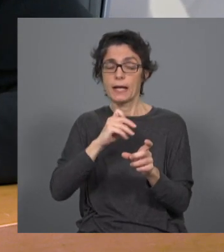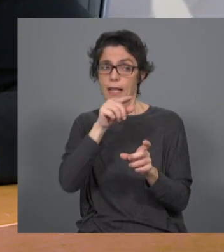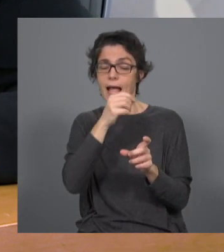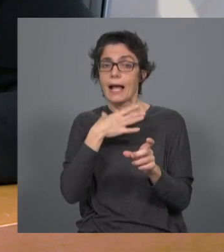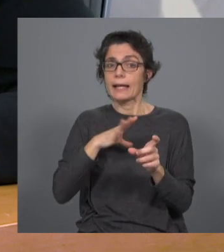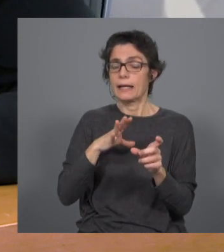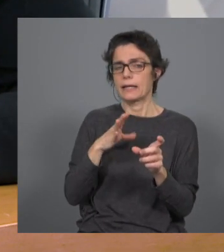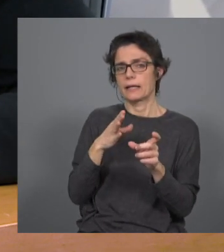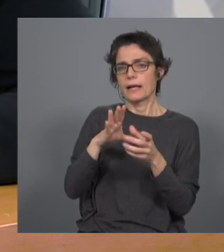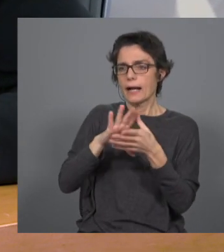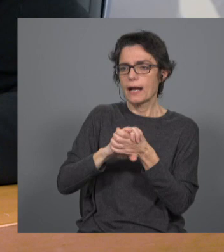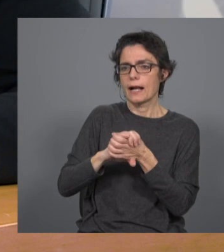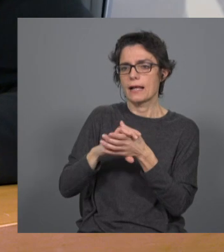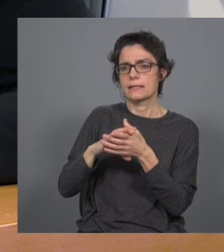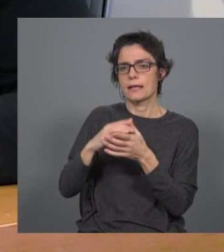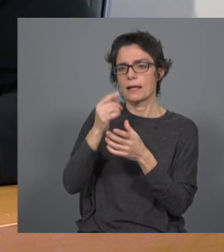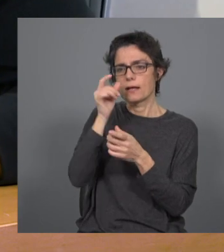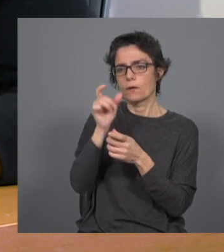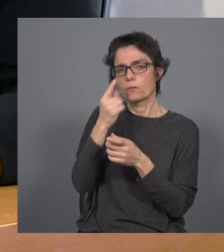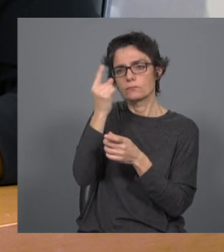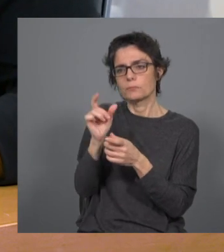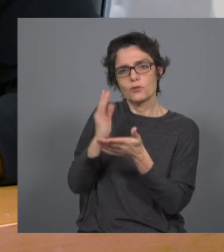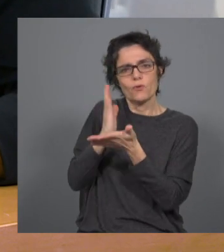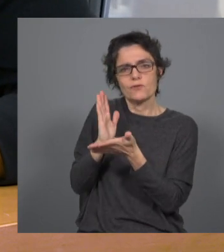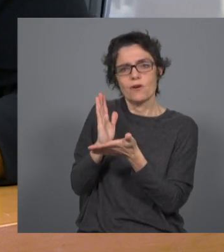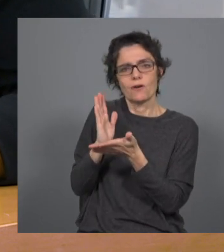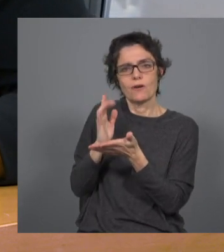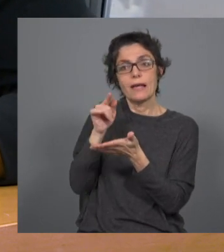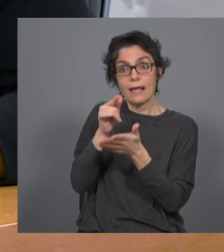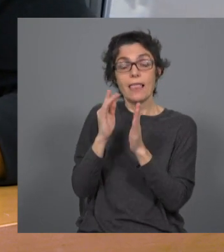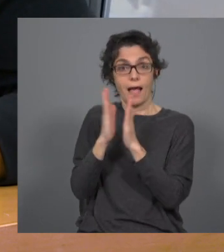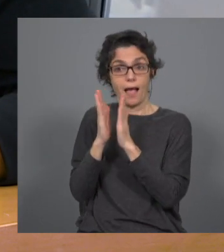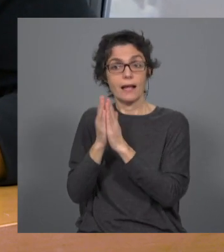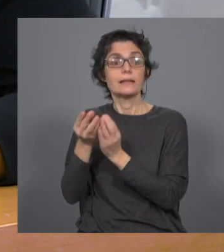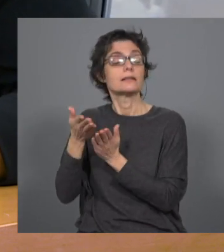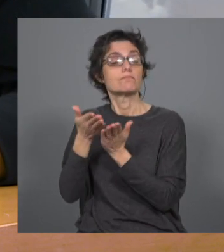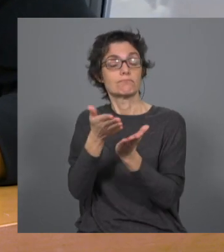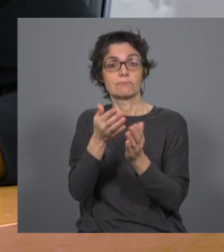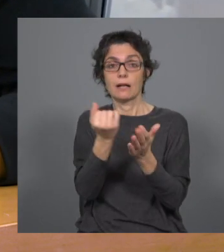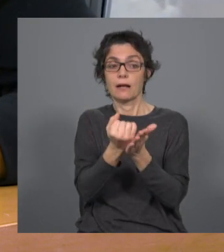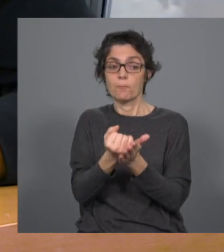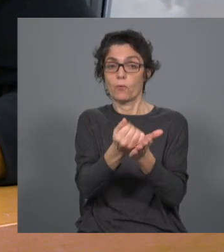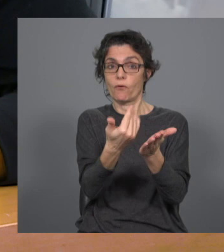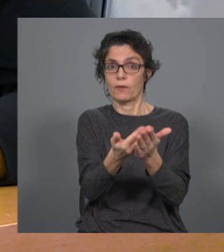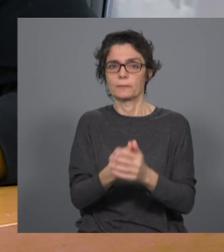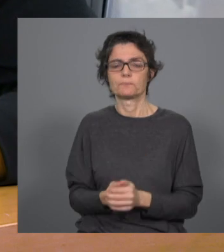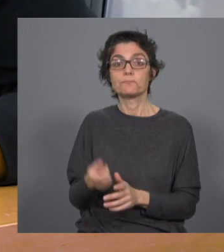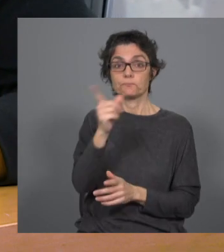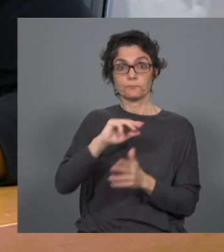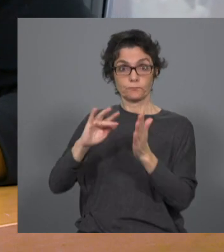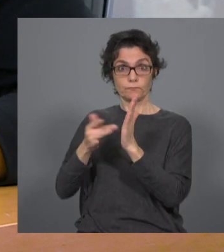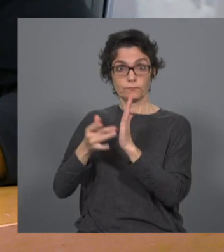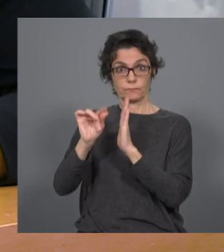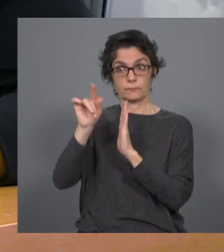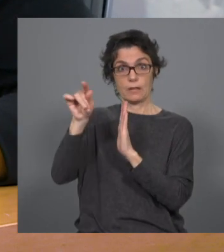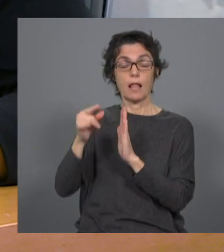trabalho muito bonito, junto de famílias jovens, a prepará-las precisamente para o matrimónio. Também no Brasil temos cooperadoras